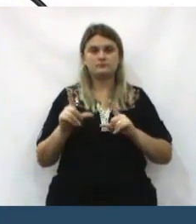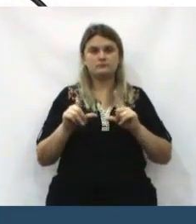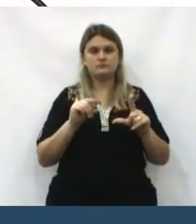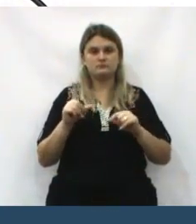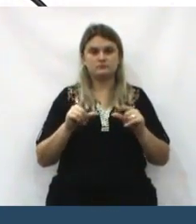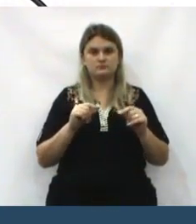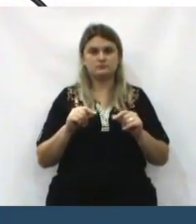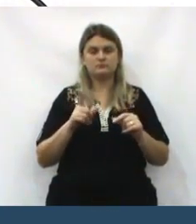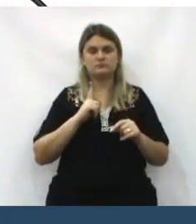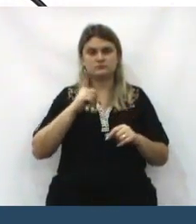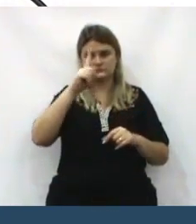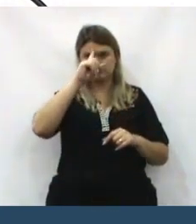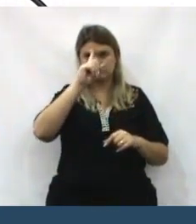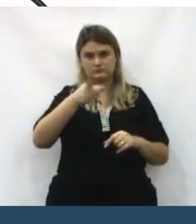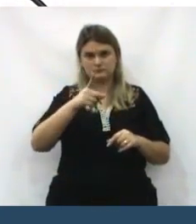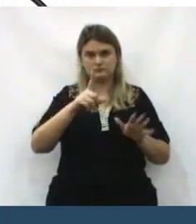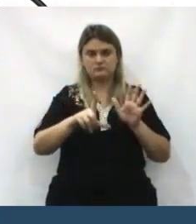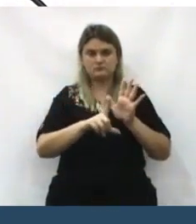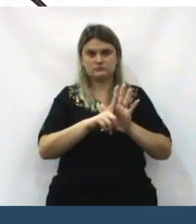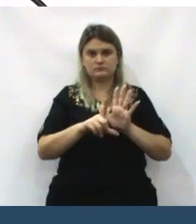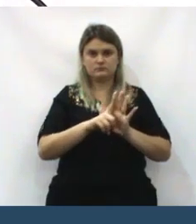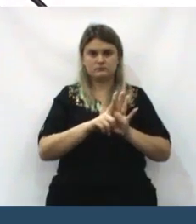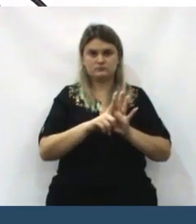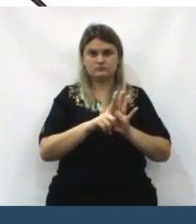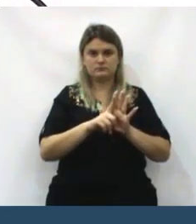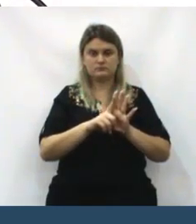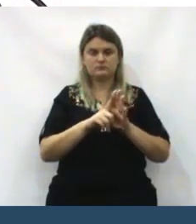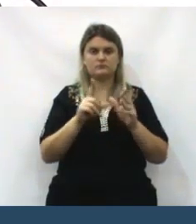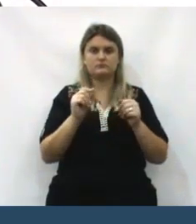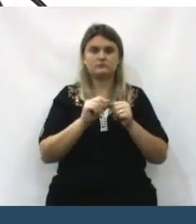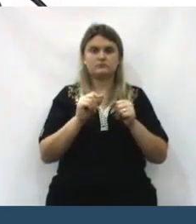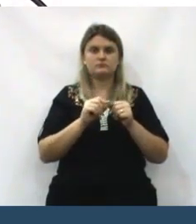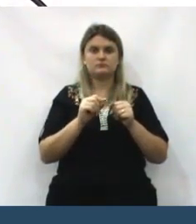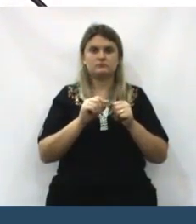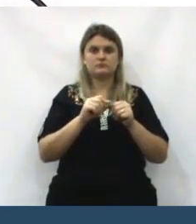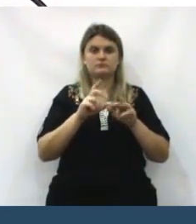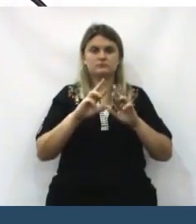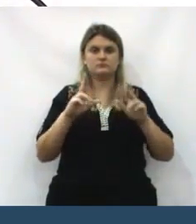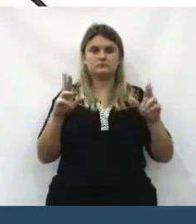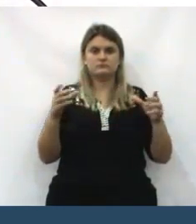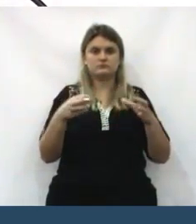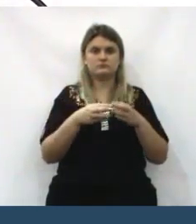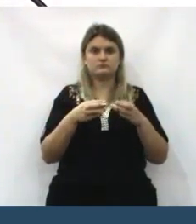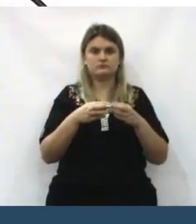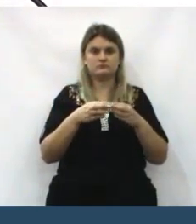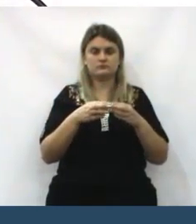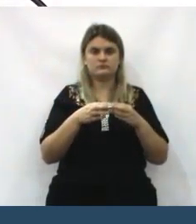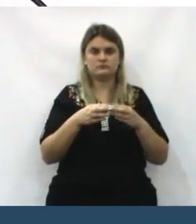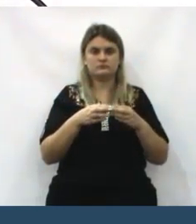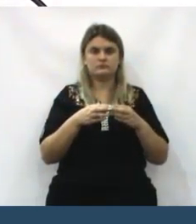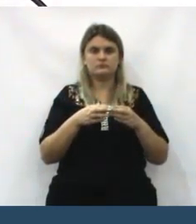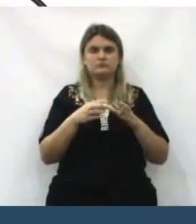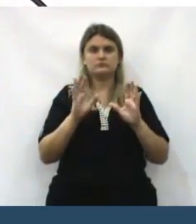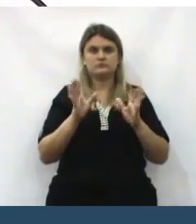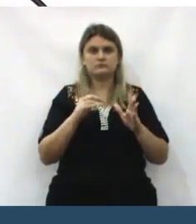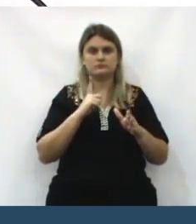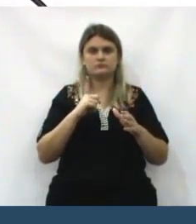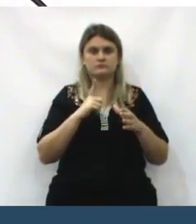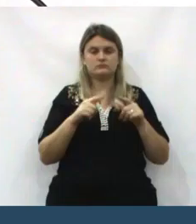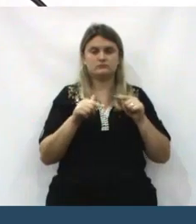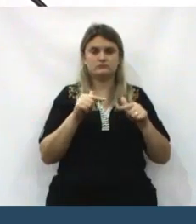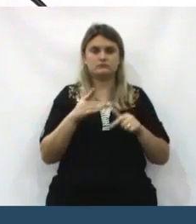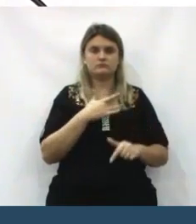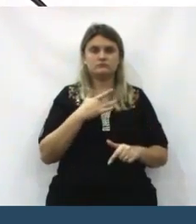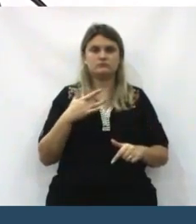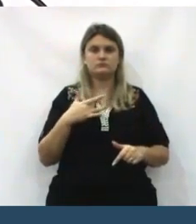Já foi decidido por um mandato de injunção promovido por diversos funcionários desta área da